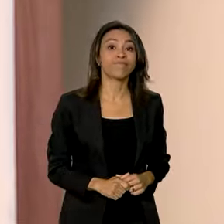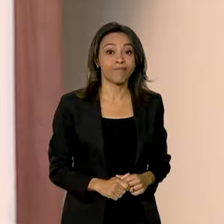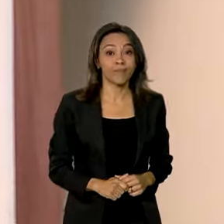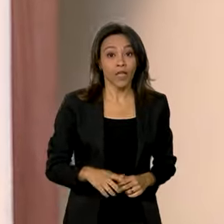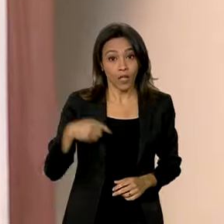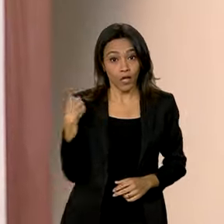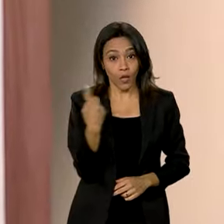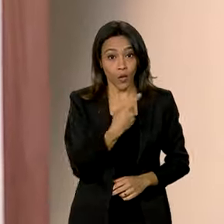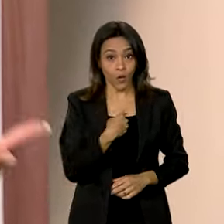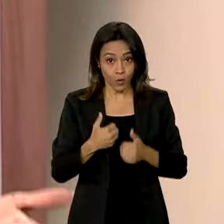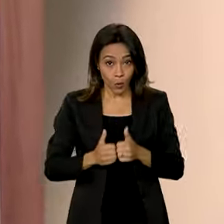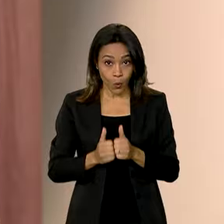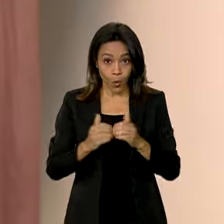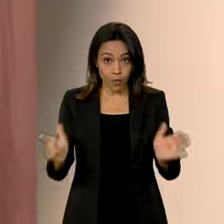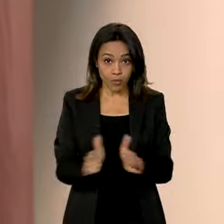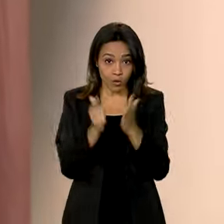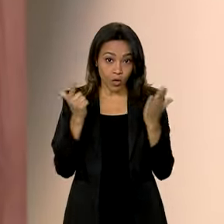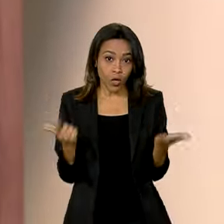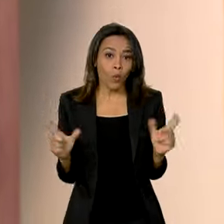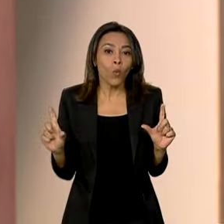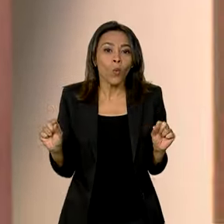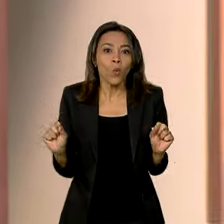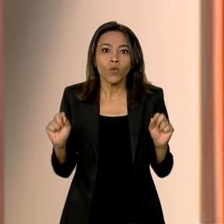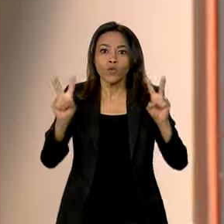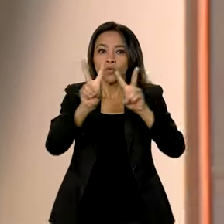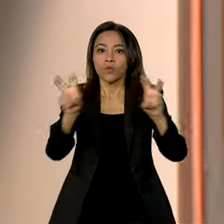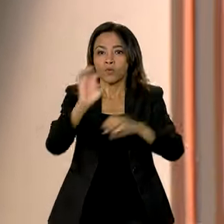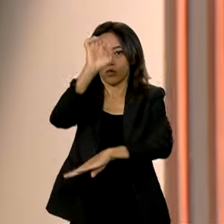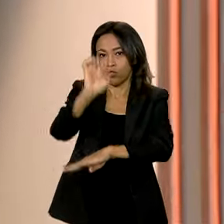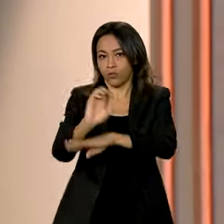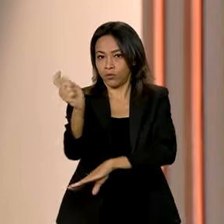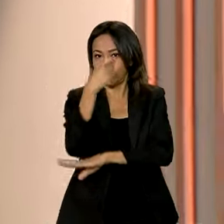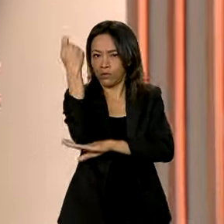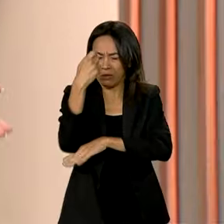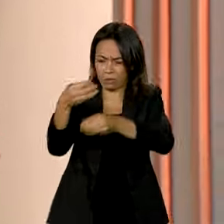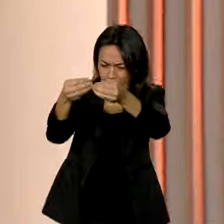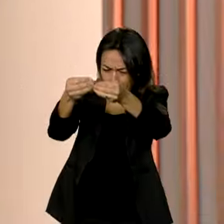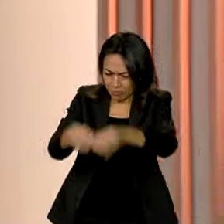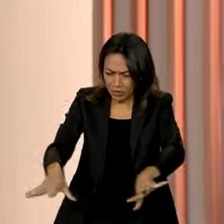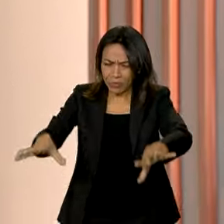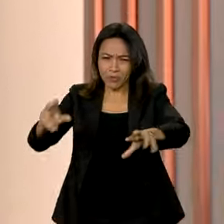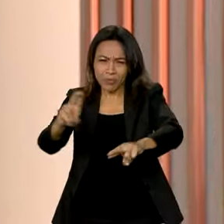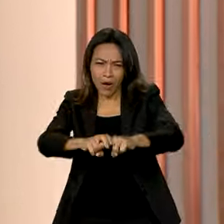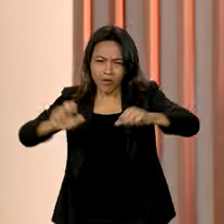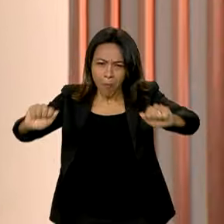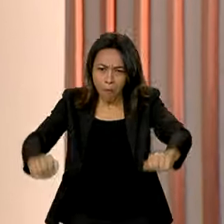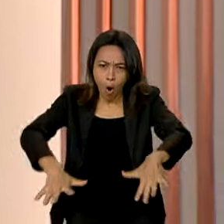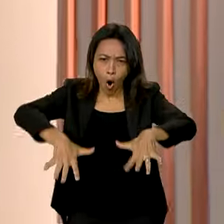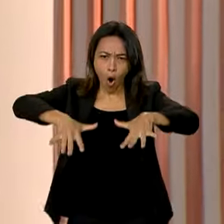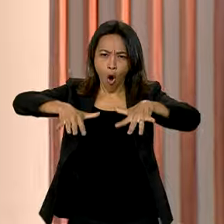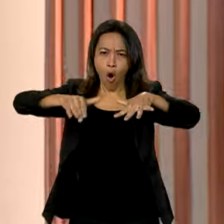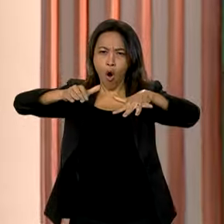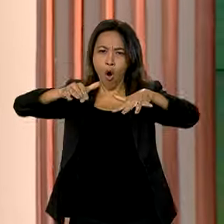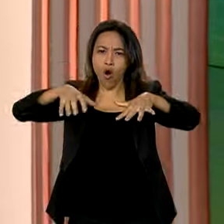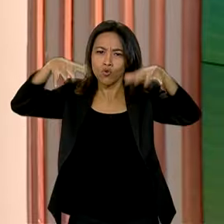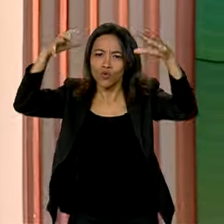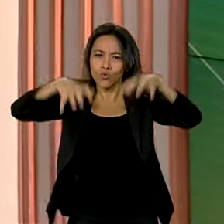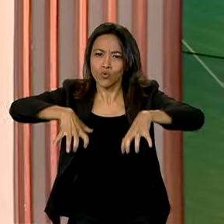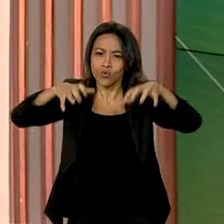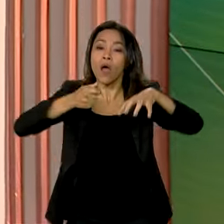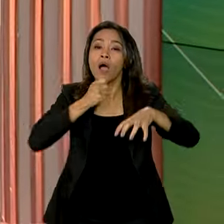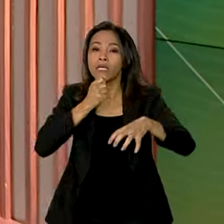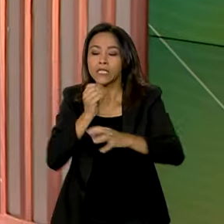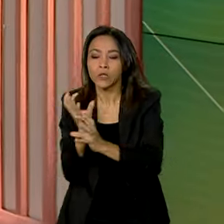E a gente abre esta edição falando sobre o Rio Grande do Sul. Os prejuízos com as enchentes continuam sendo contabilizados